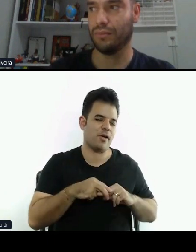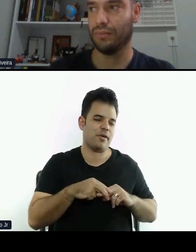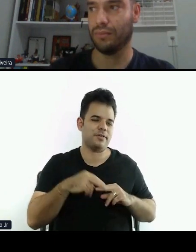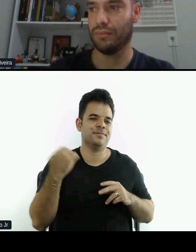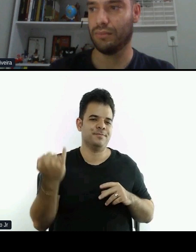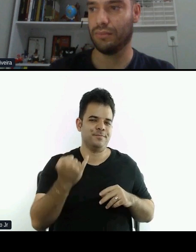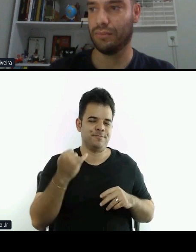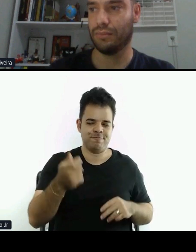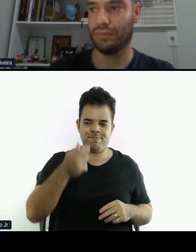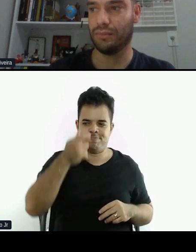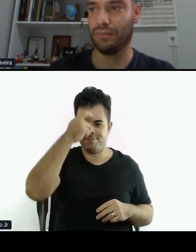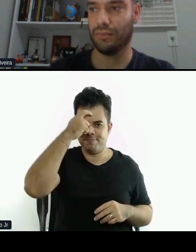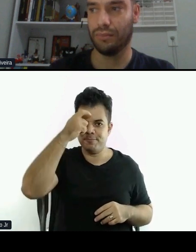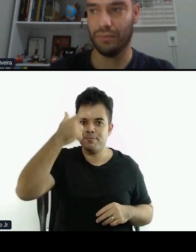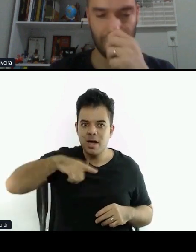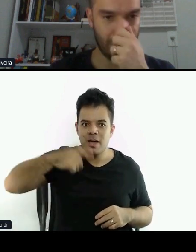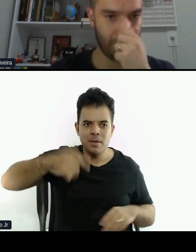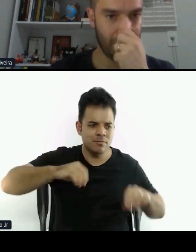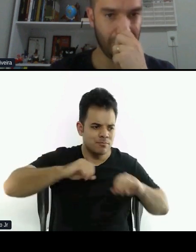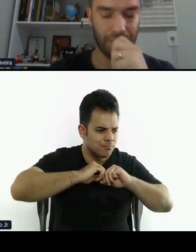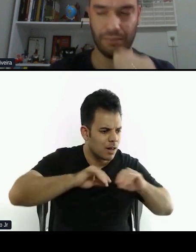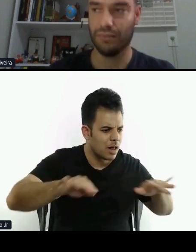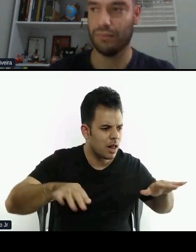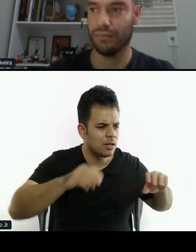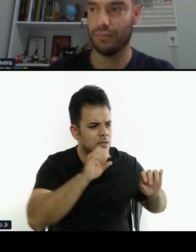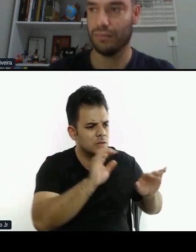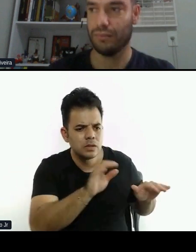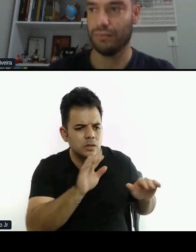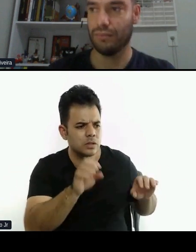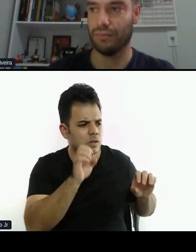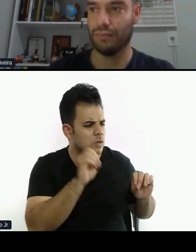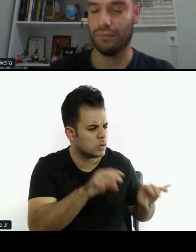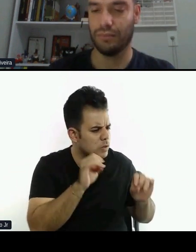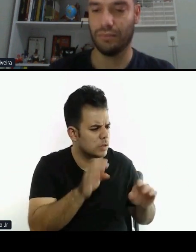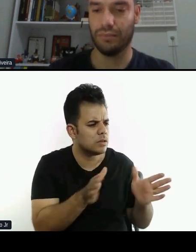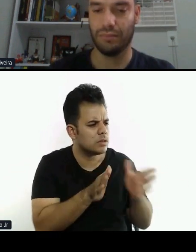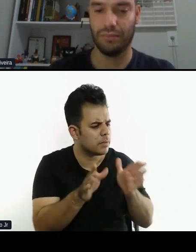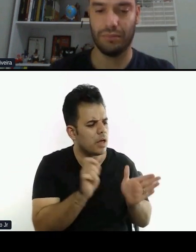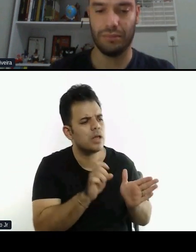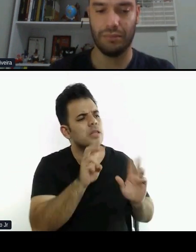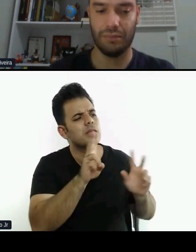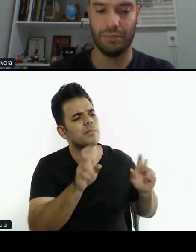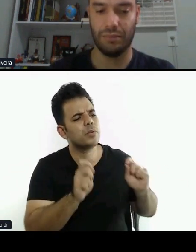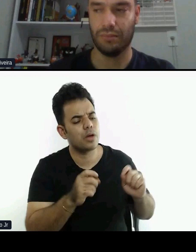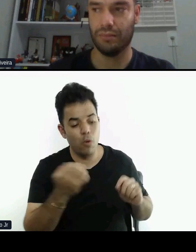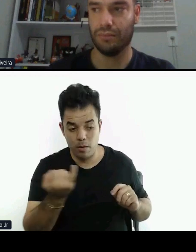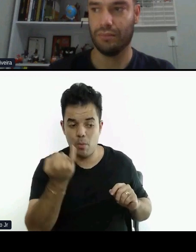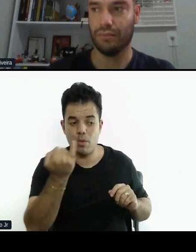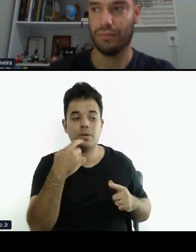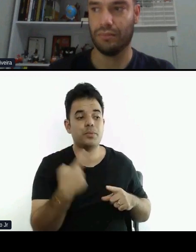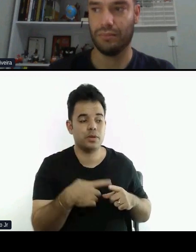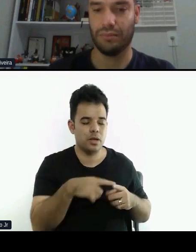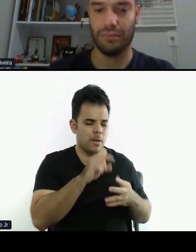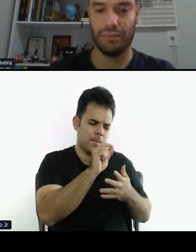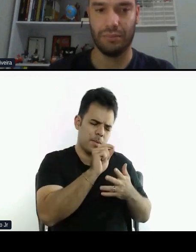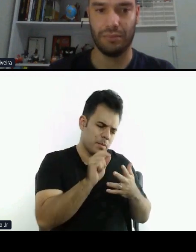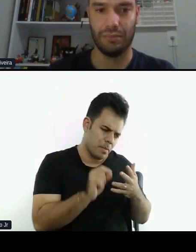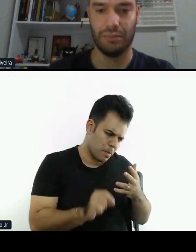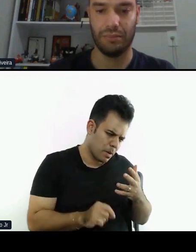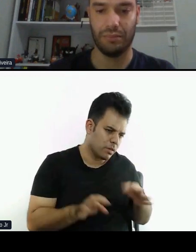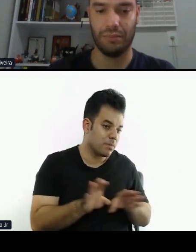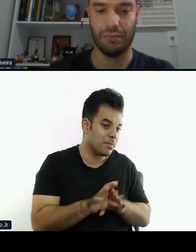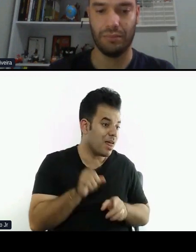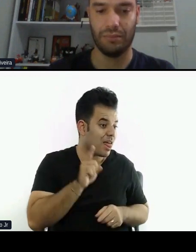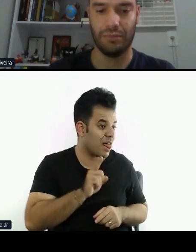a gente fomentar isso dentro da empresa, o que é acessibilidade, né? A importância que ela tem, né? O valor que ela vai ter lá na ponta,